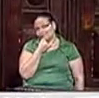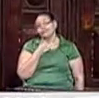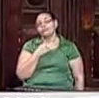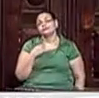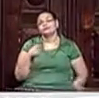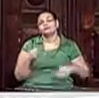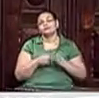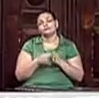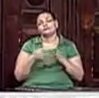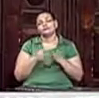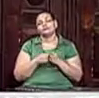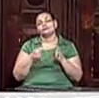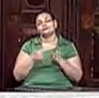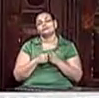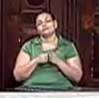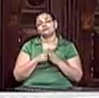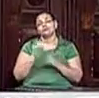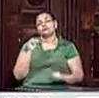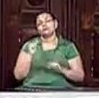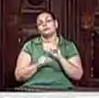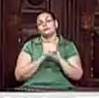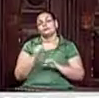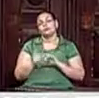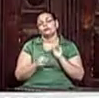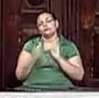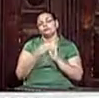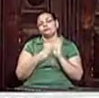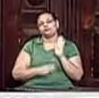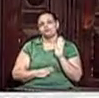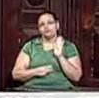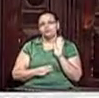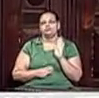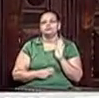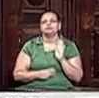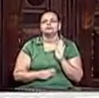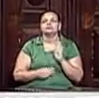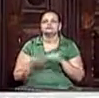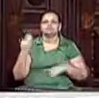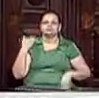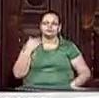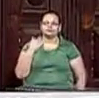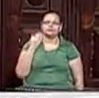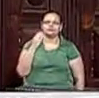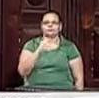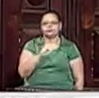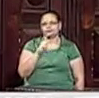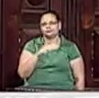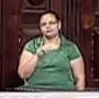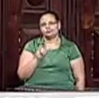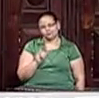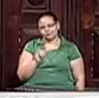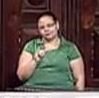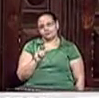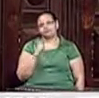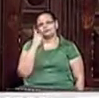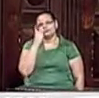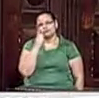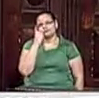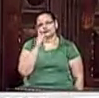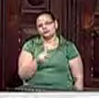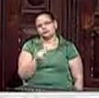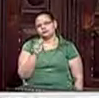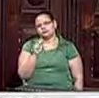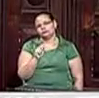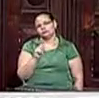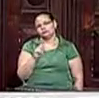de alterar essa metodologia vem desde a CPI, que o deputado Paulo